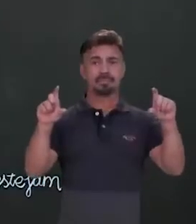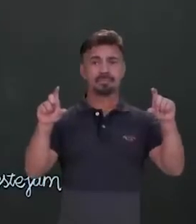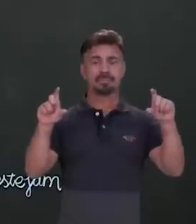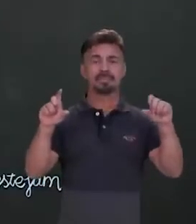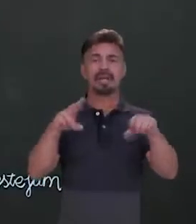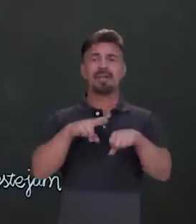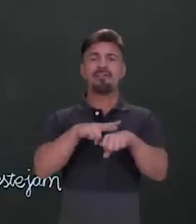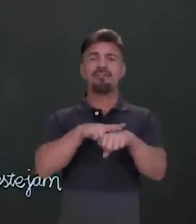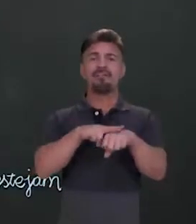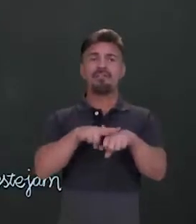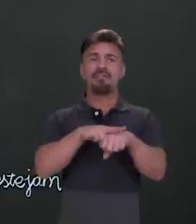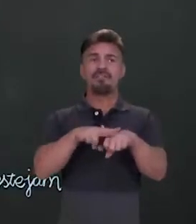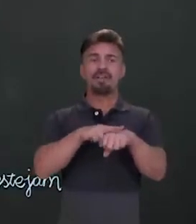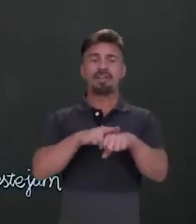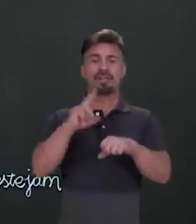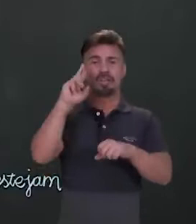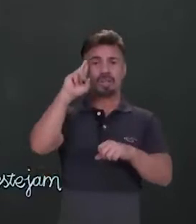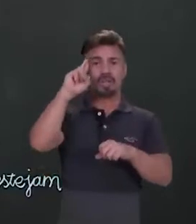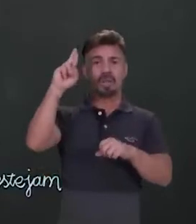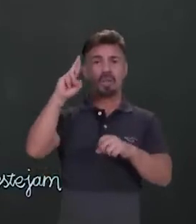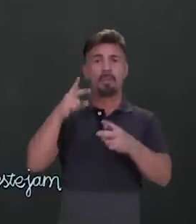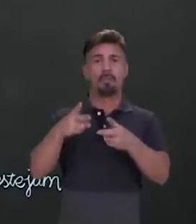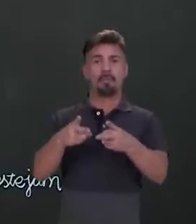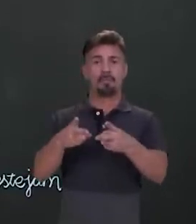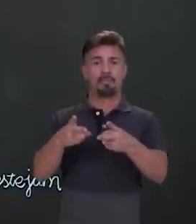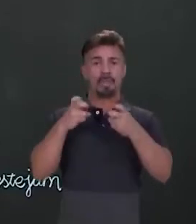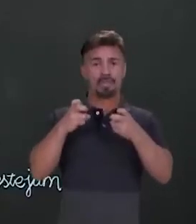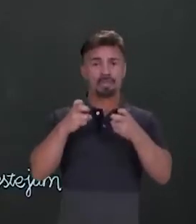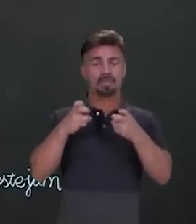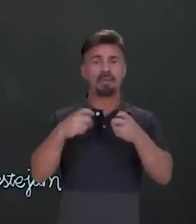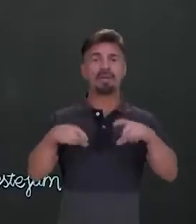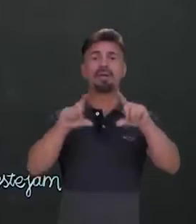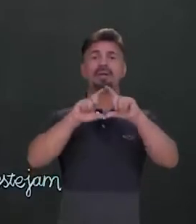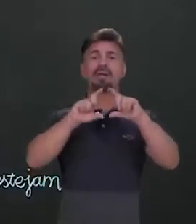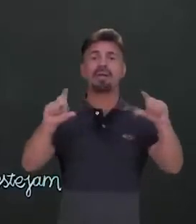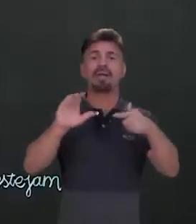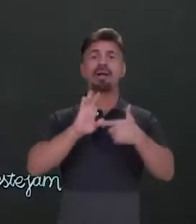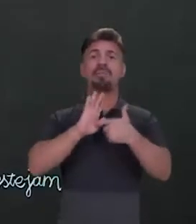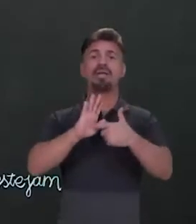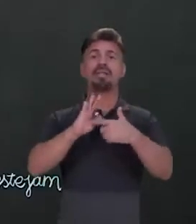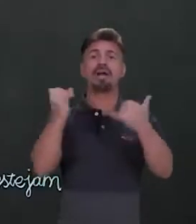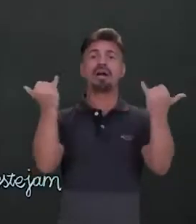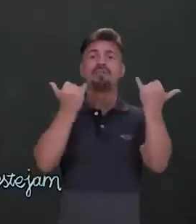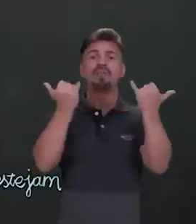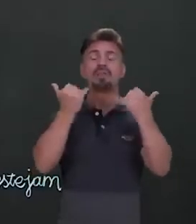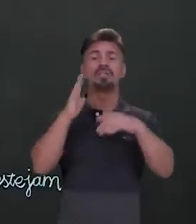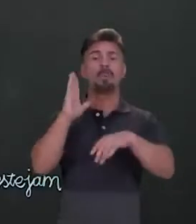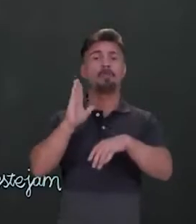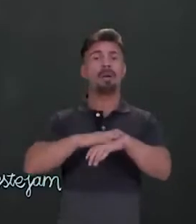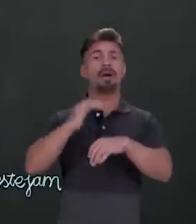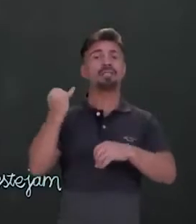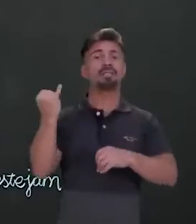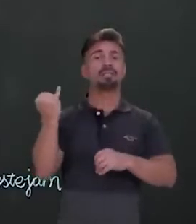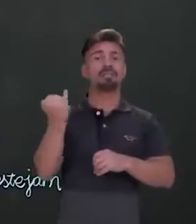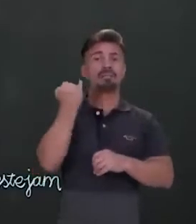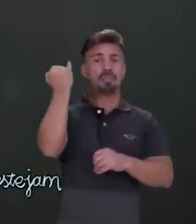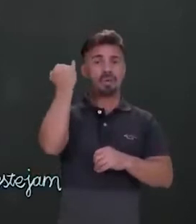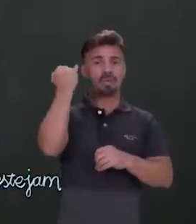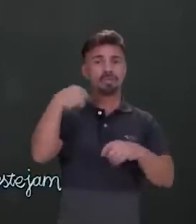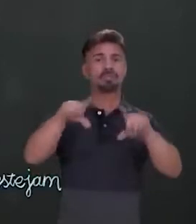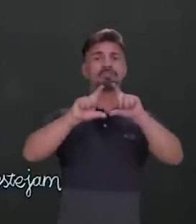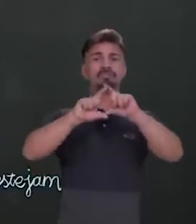em verde, o diretor percebeu, é a oração que apresenta a informação mais